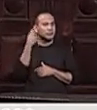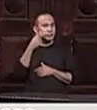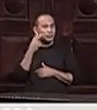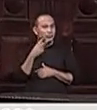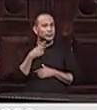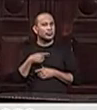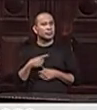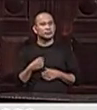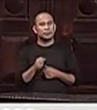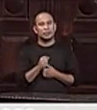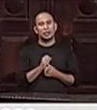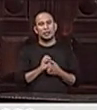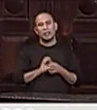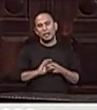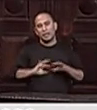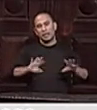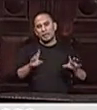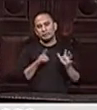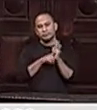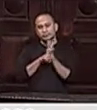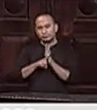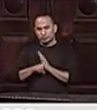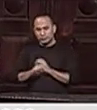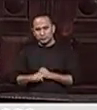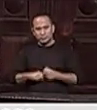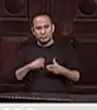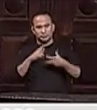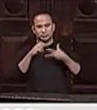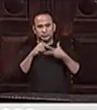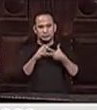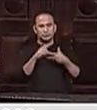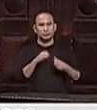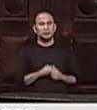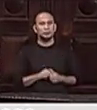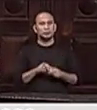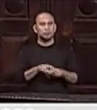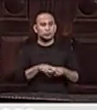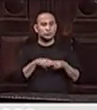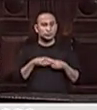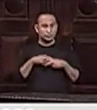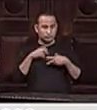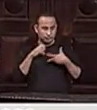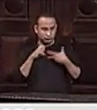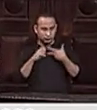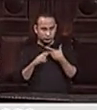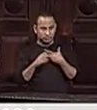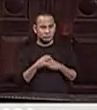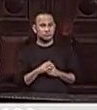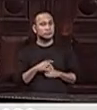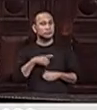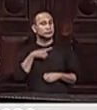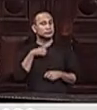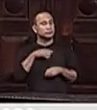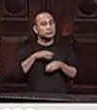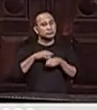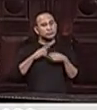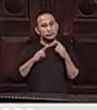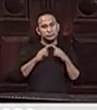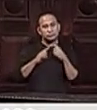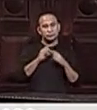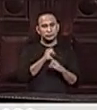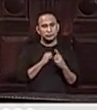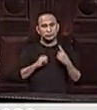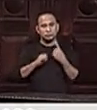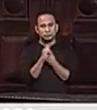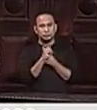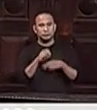sua função de fiscalizadores do Poder Executivo para que o Poder Executivo esteja sob escrutínio da sociedade, e foi para isso